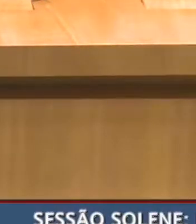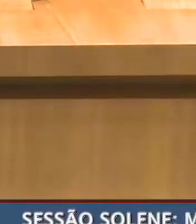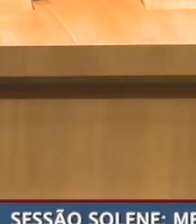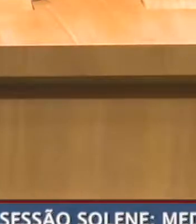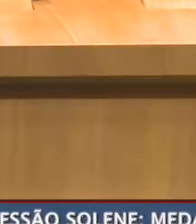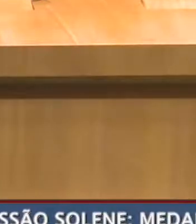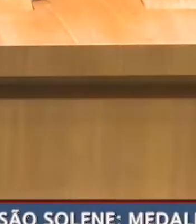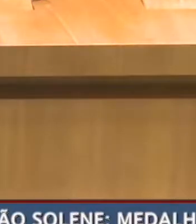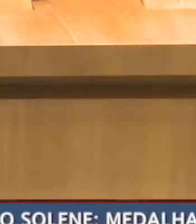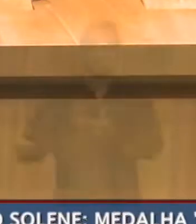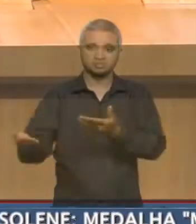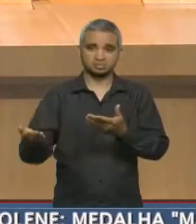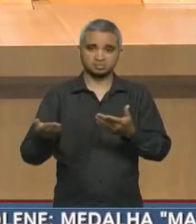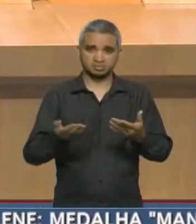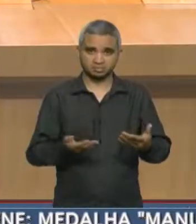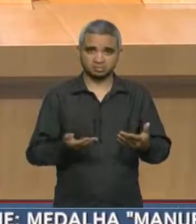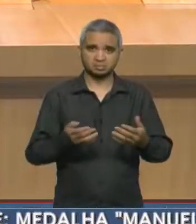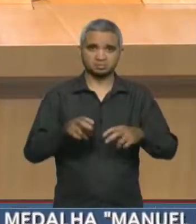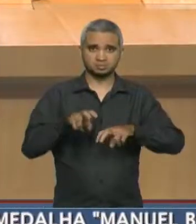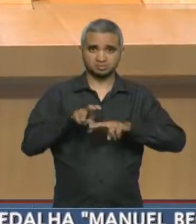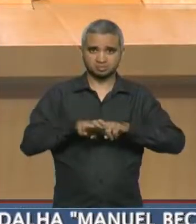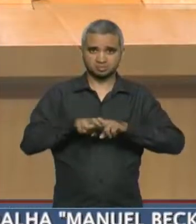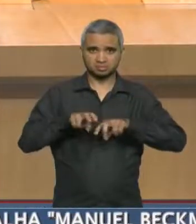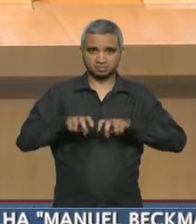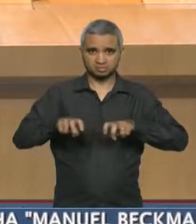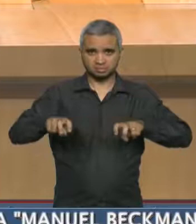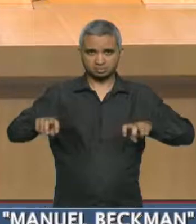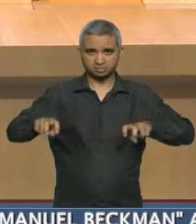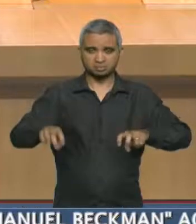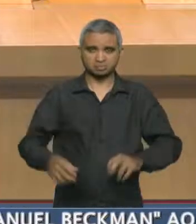Convido para compor a mesa.